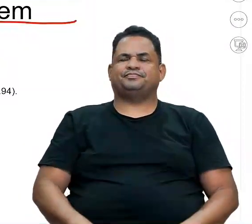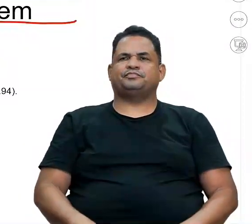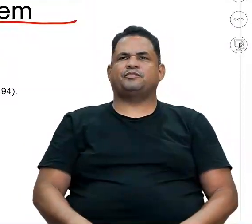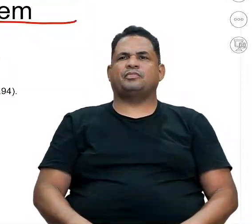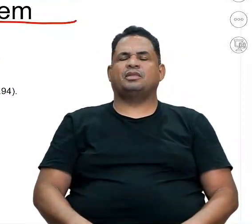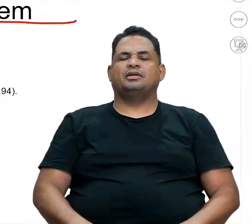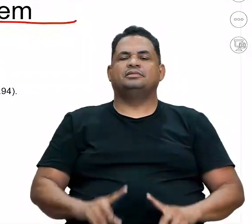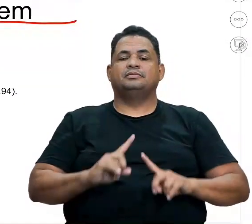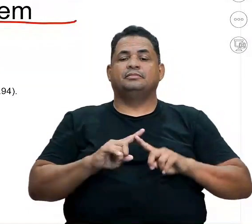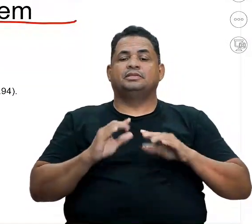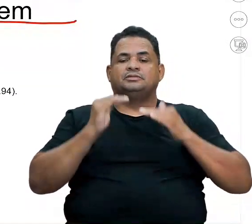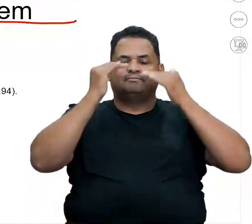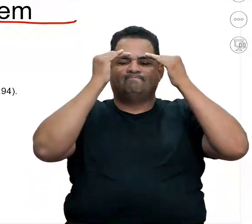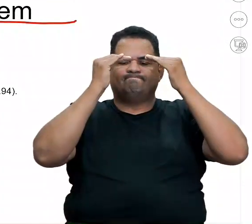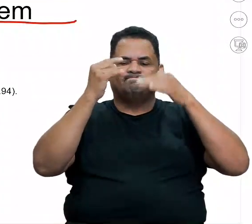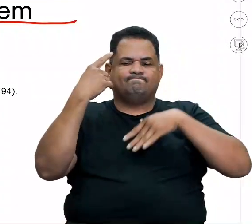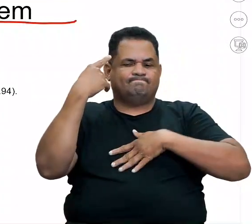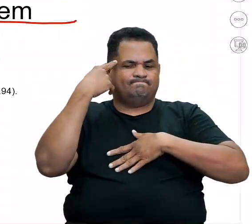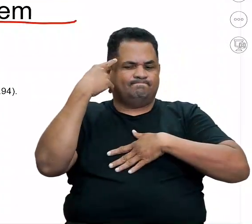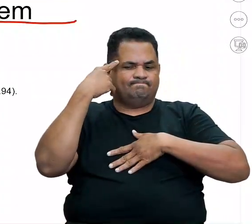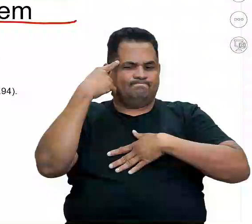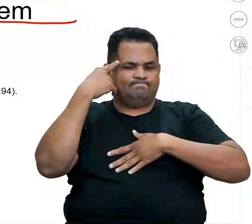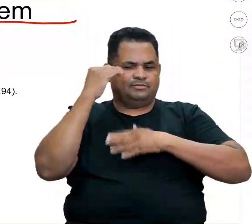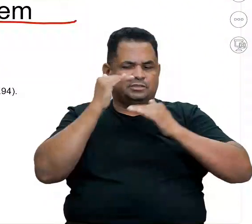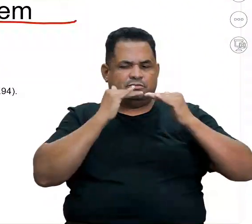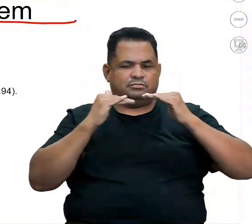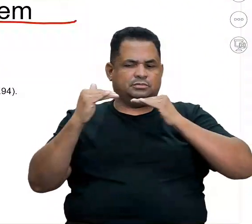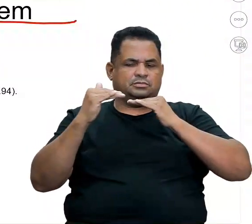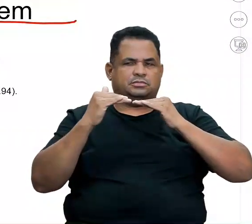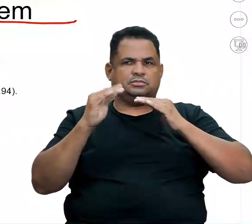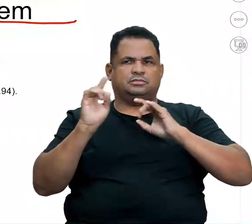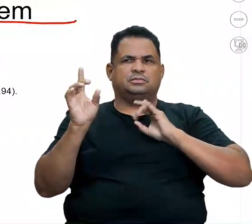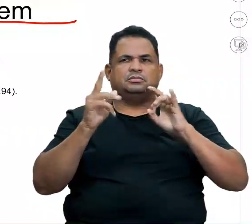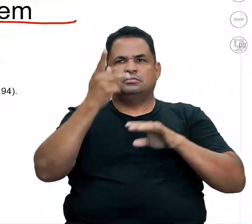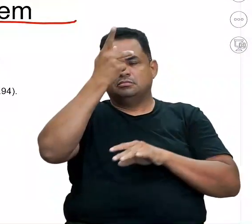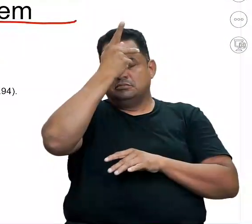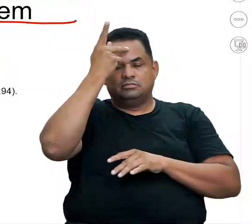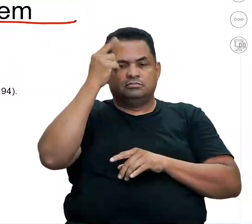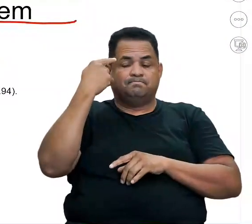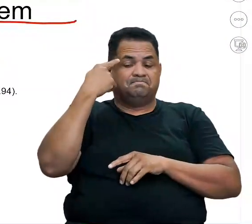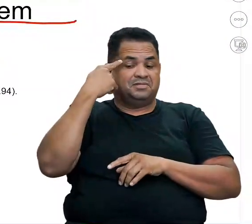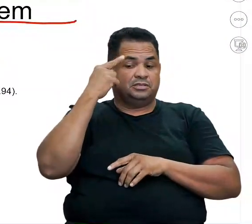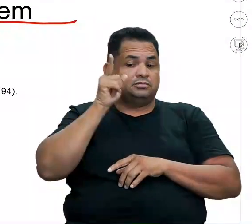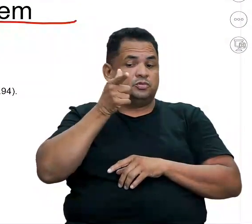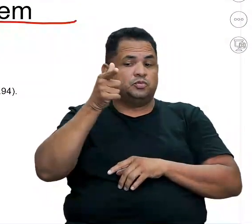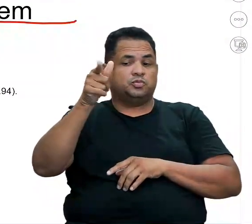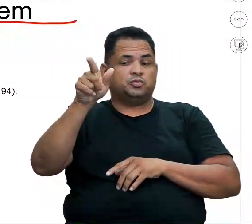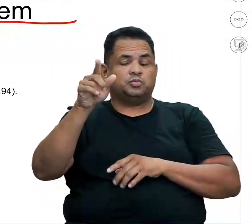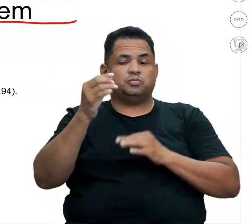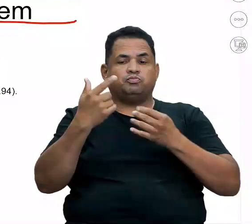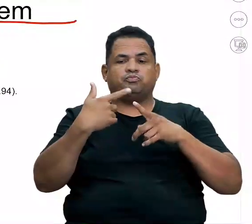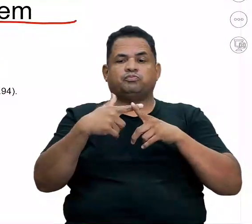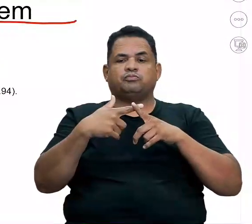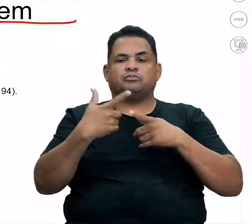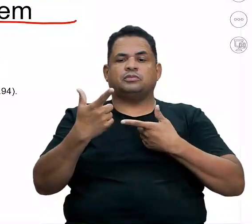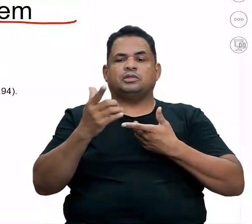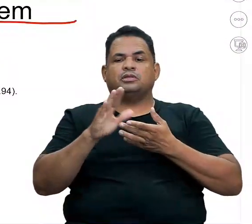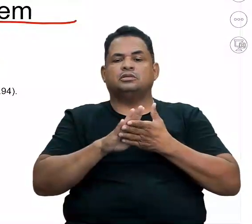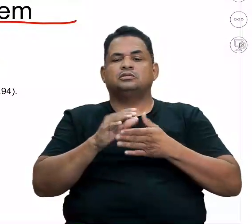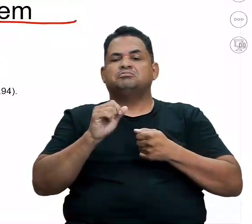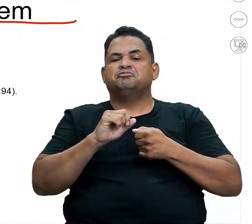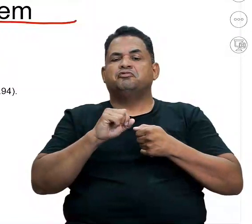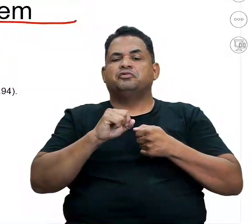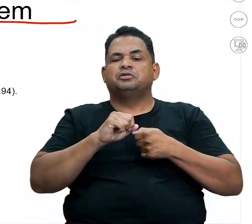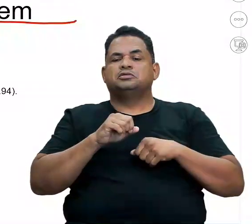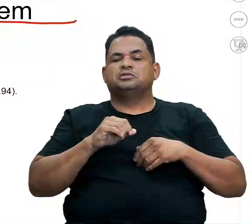obedece a uma mentalidade de um padrão da pessoa. Que acha que o outro, porque ele não faz a mesma coisa que ele